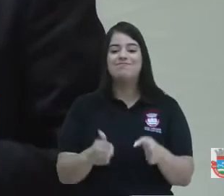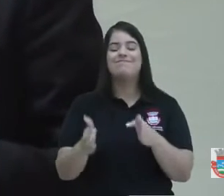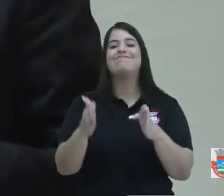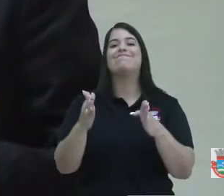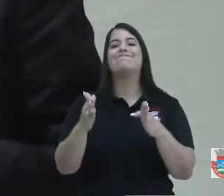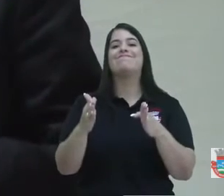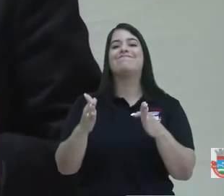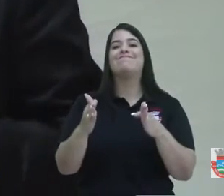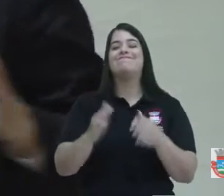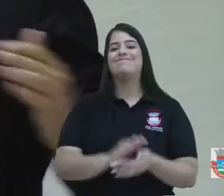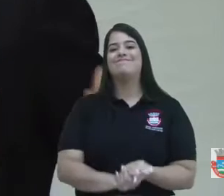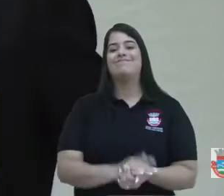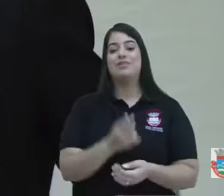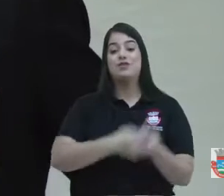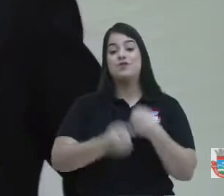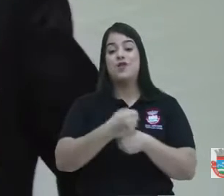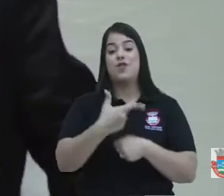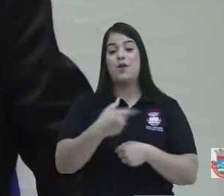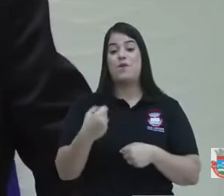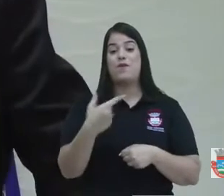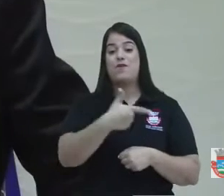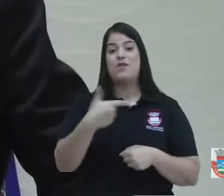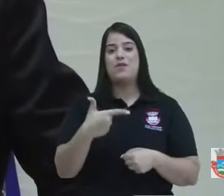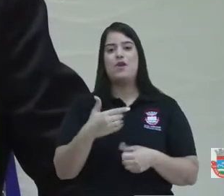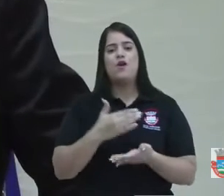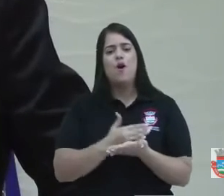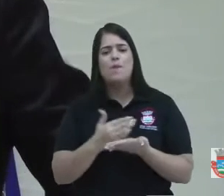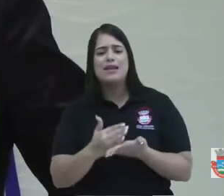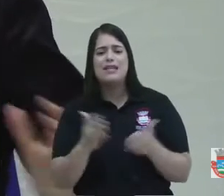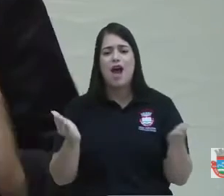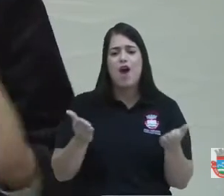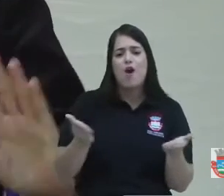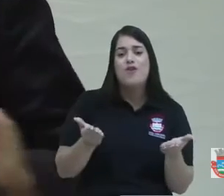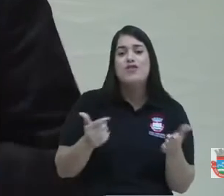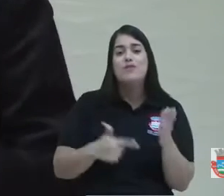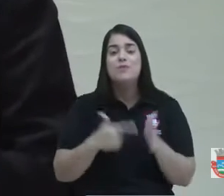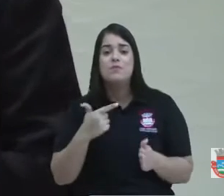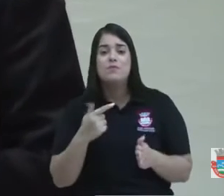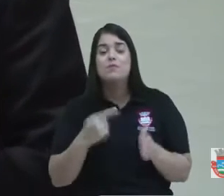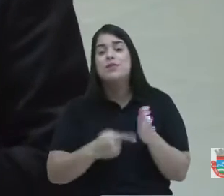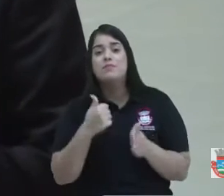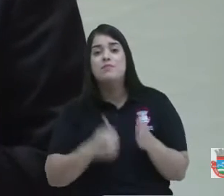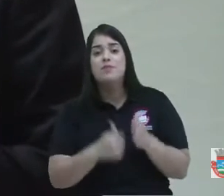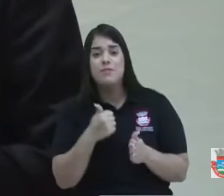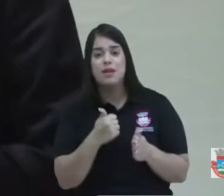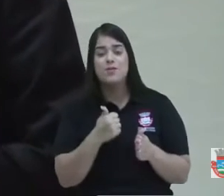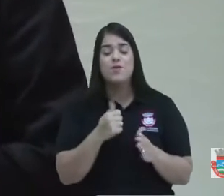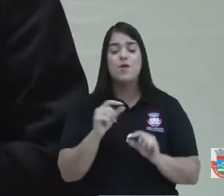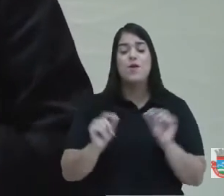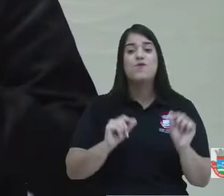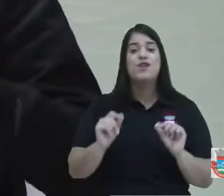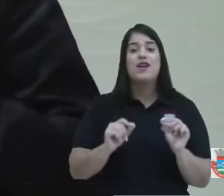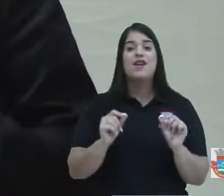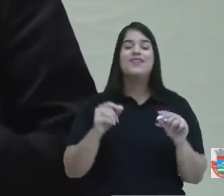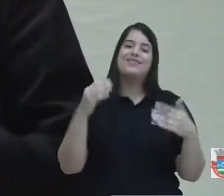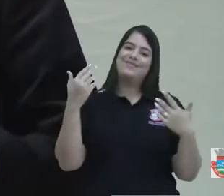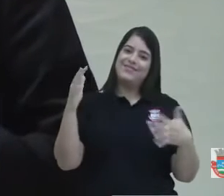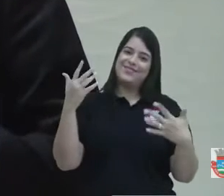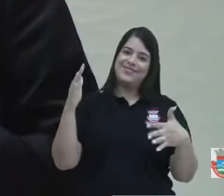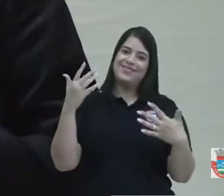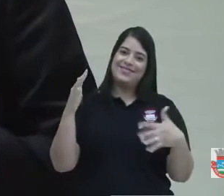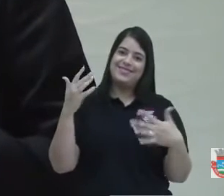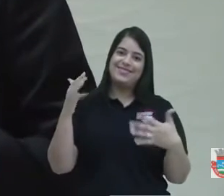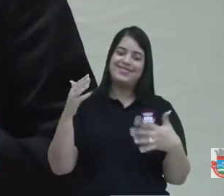de 2022. Então, começar hoje aqui, primeiro, começar a parabenizar